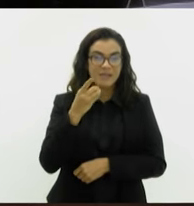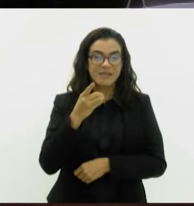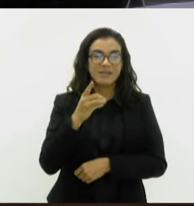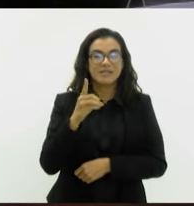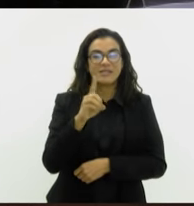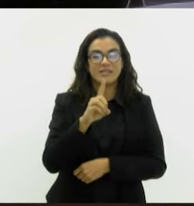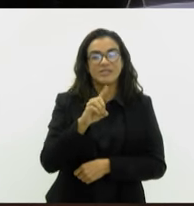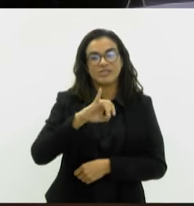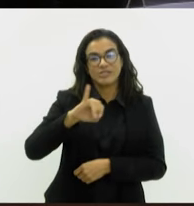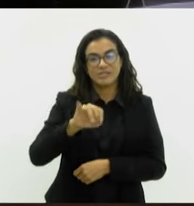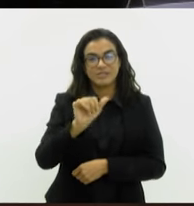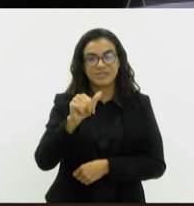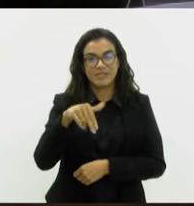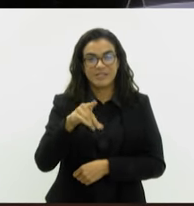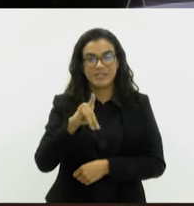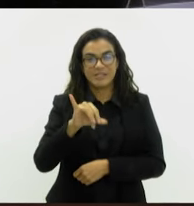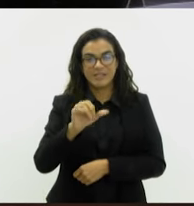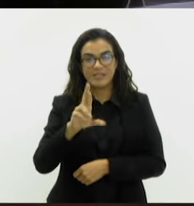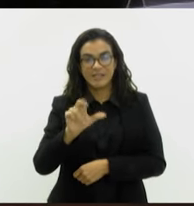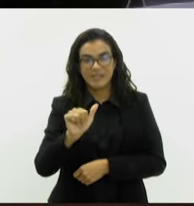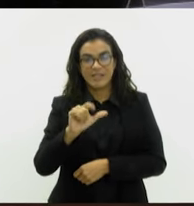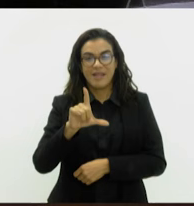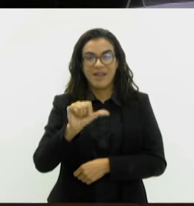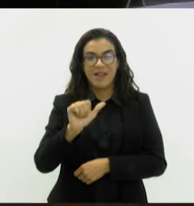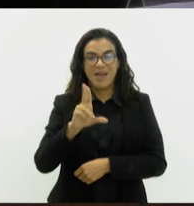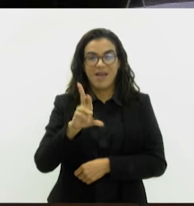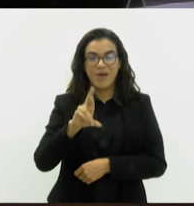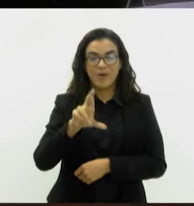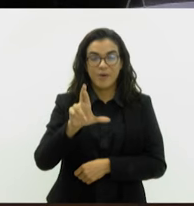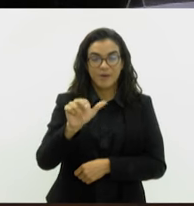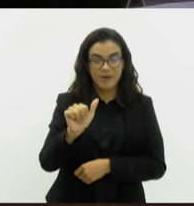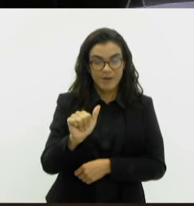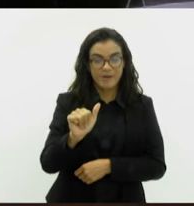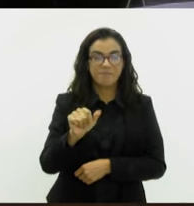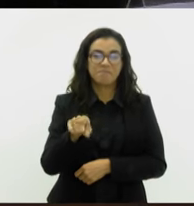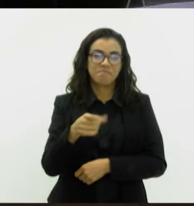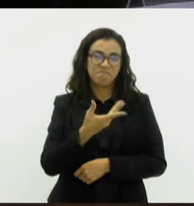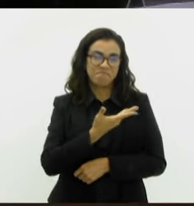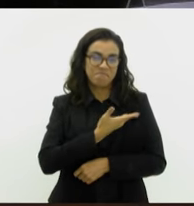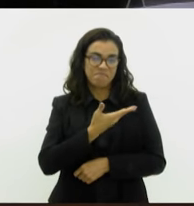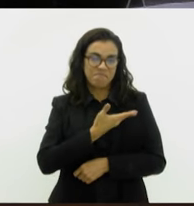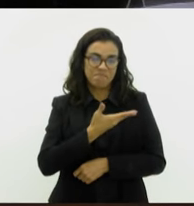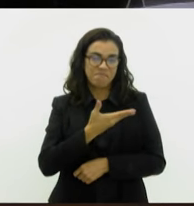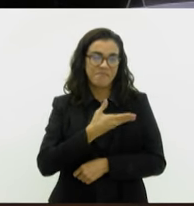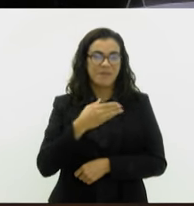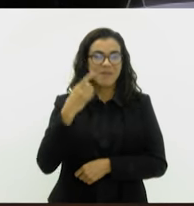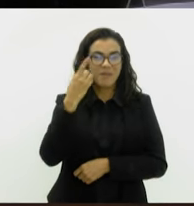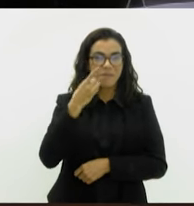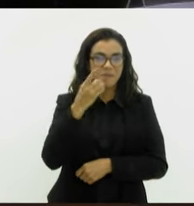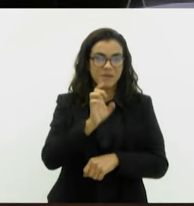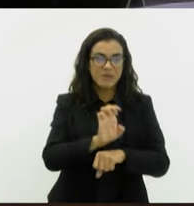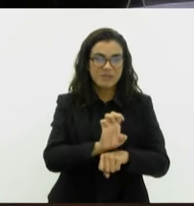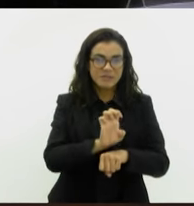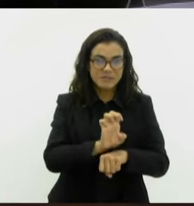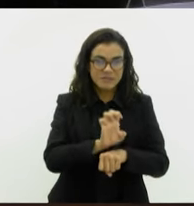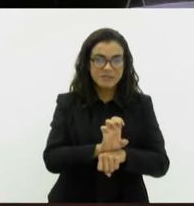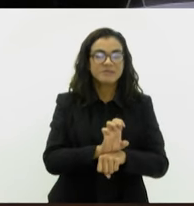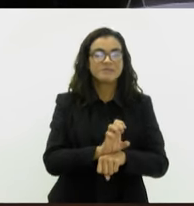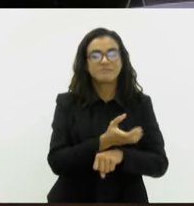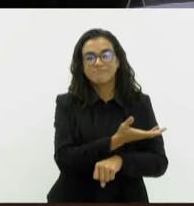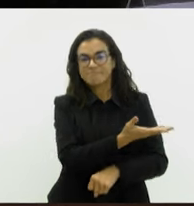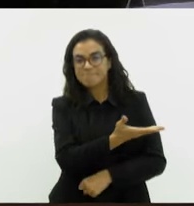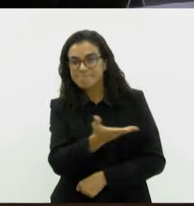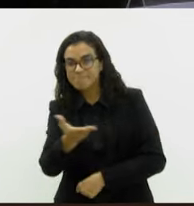feg Laura Carneiro as companheiras deputadas estaduais e a